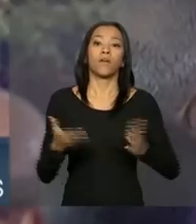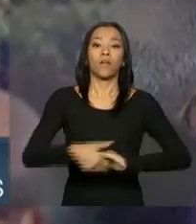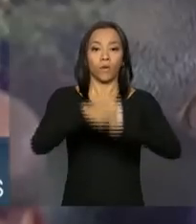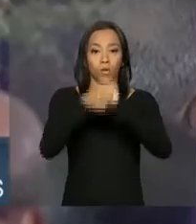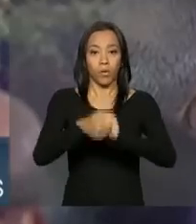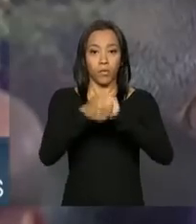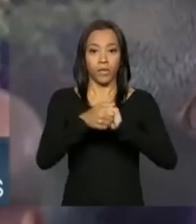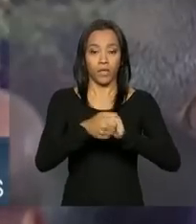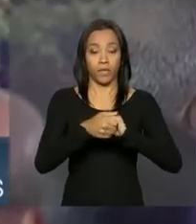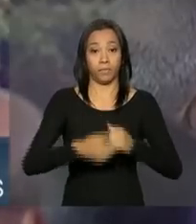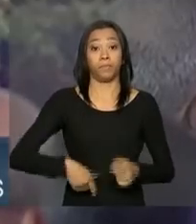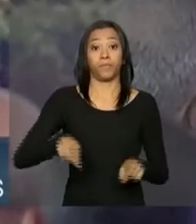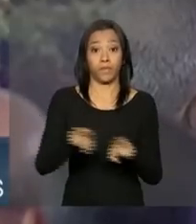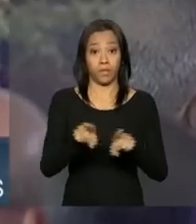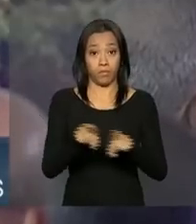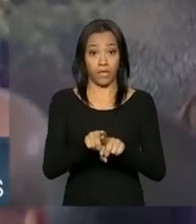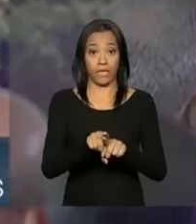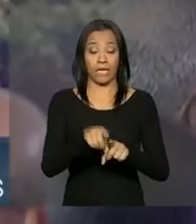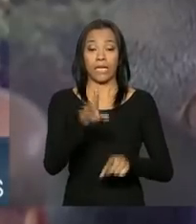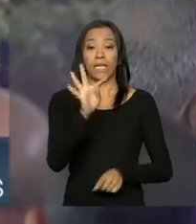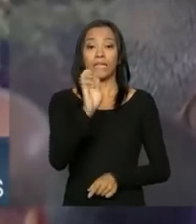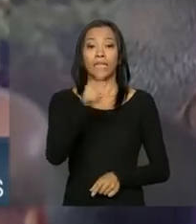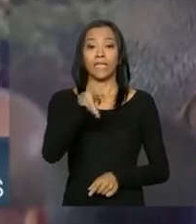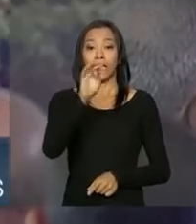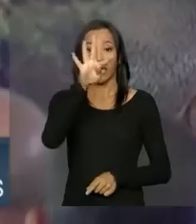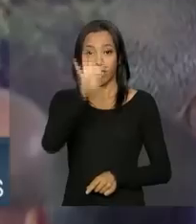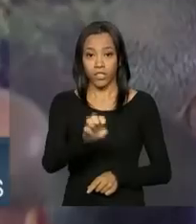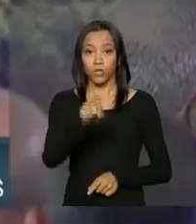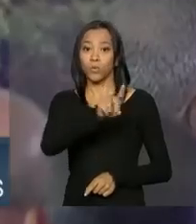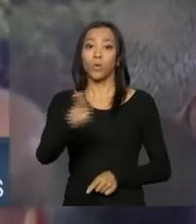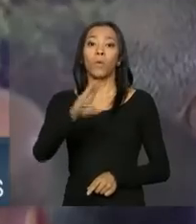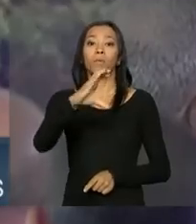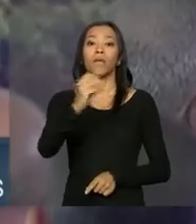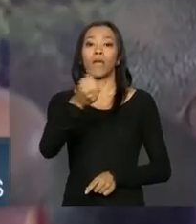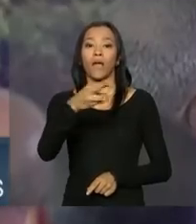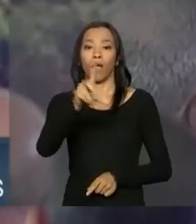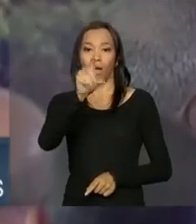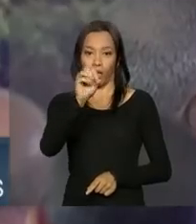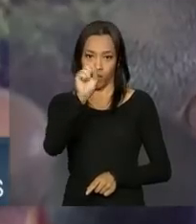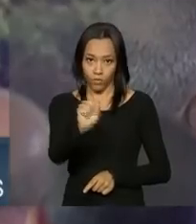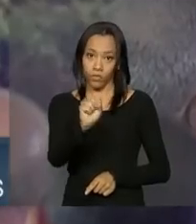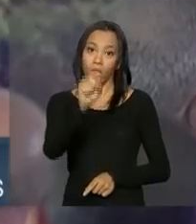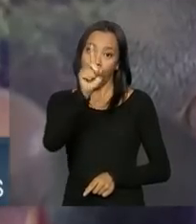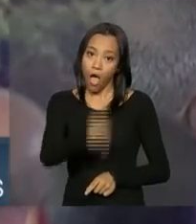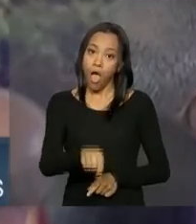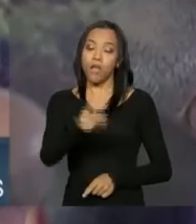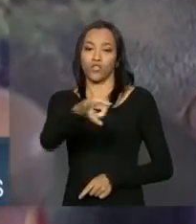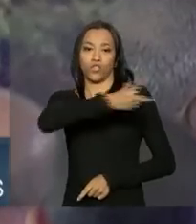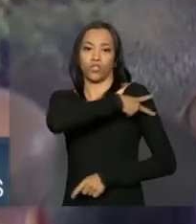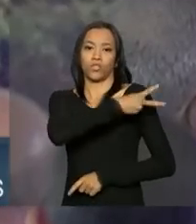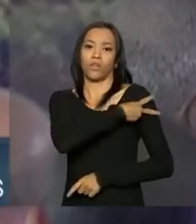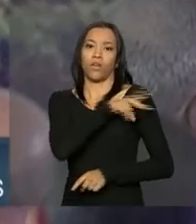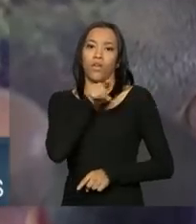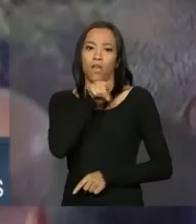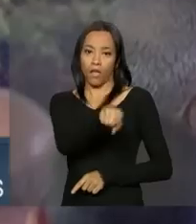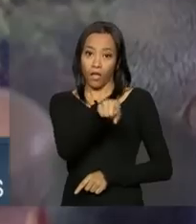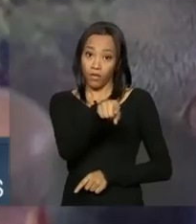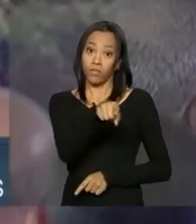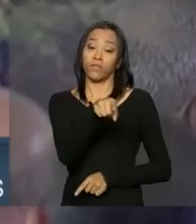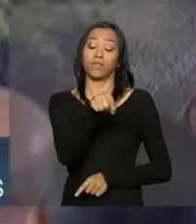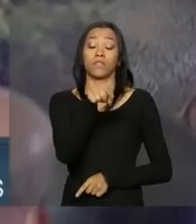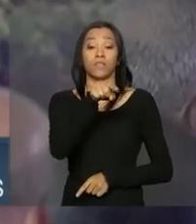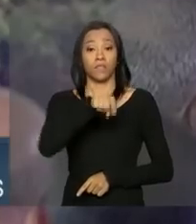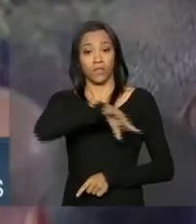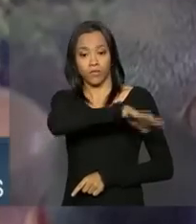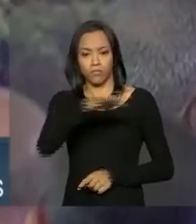Cumprimentar o tenente brigadeiro do ar, Carlos Moretti Bermudes, chefe interino do Estado-Maior